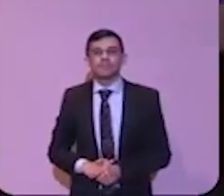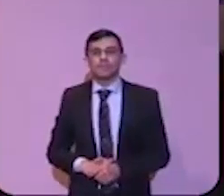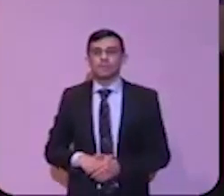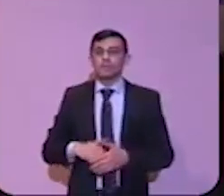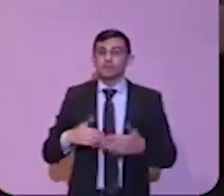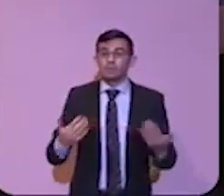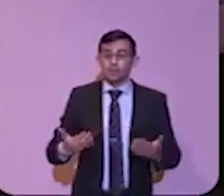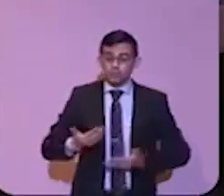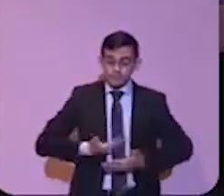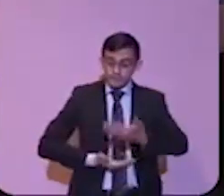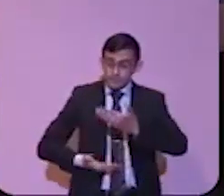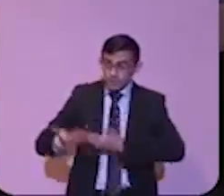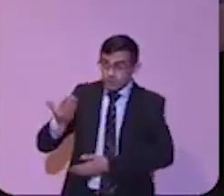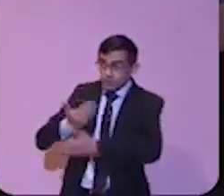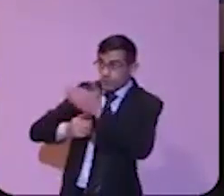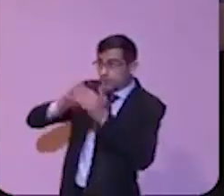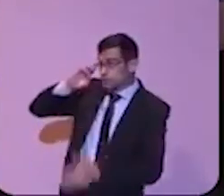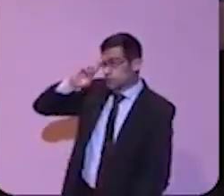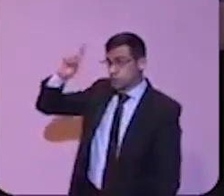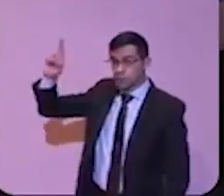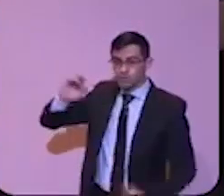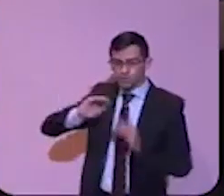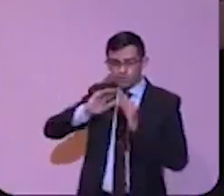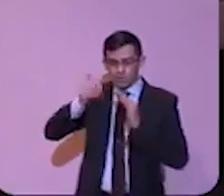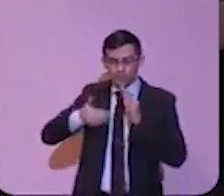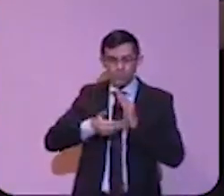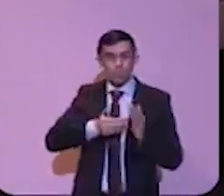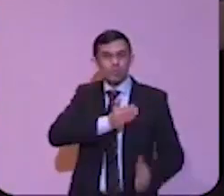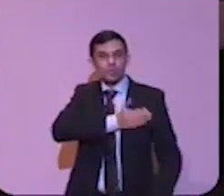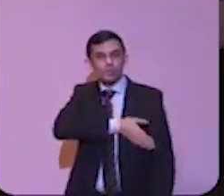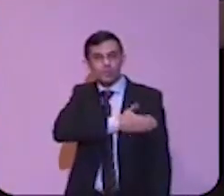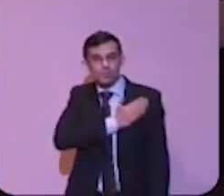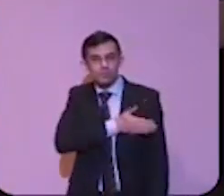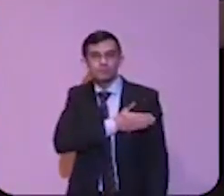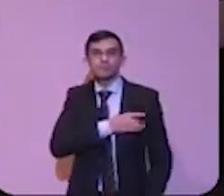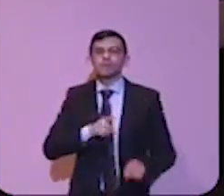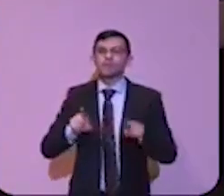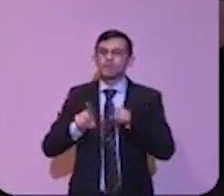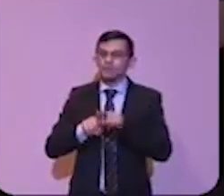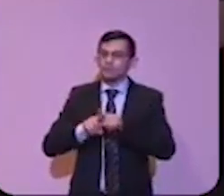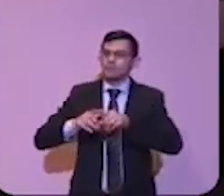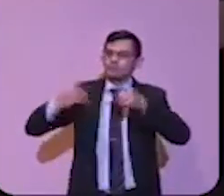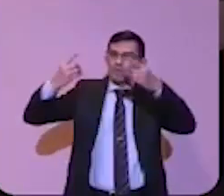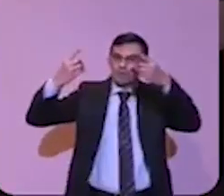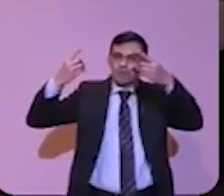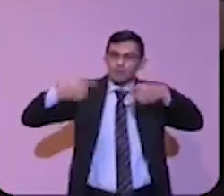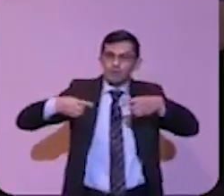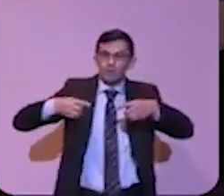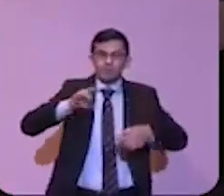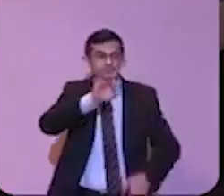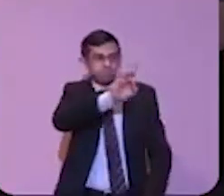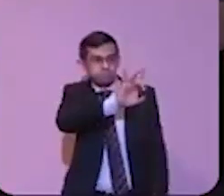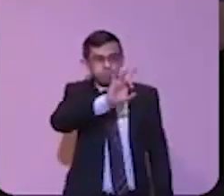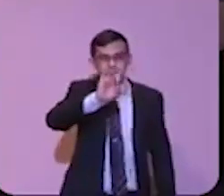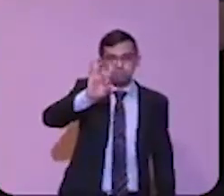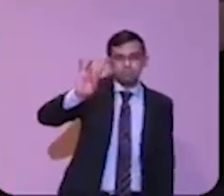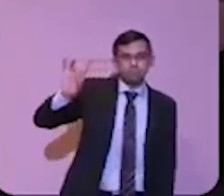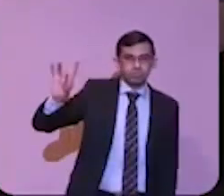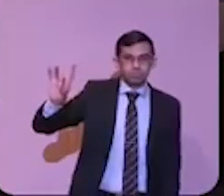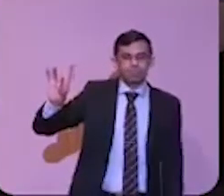Então, servir ao Senhor de todo o coração também é um grande desafio feito a cada um de